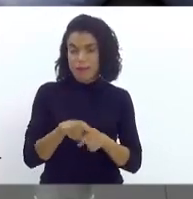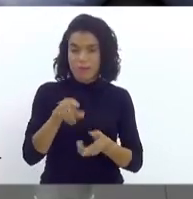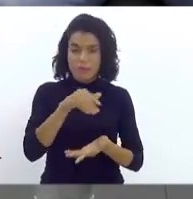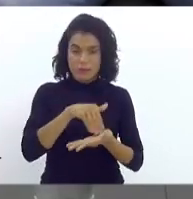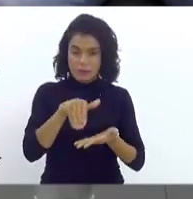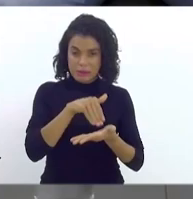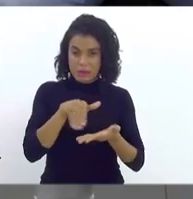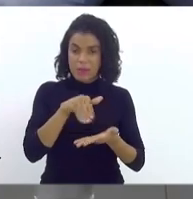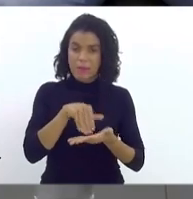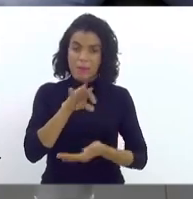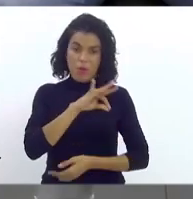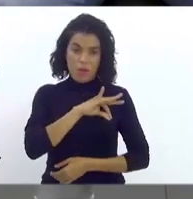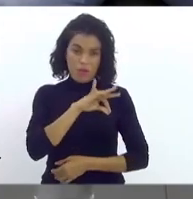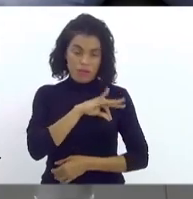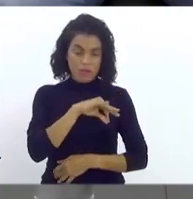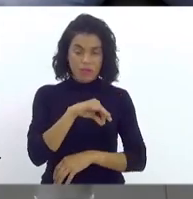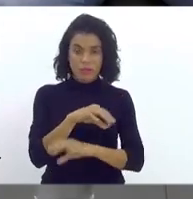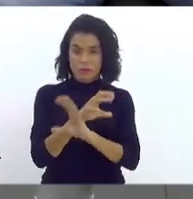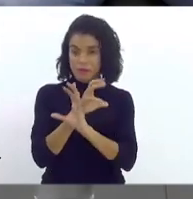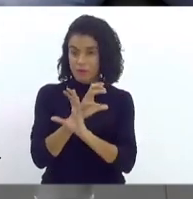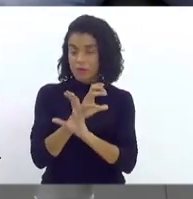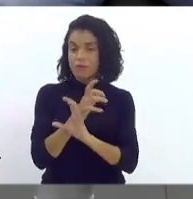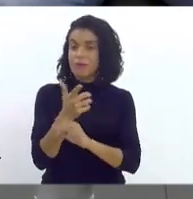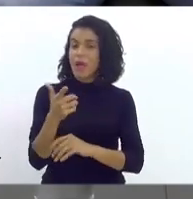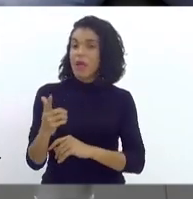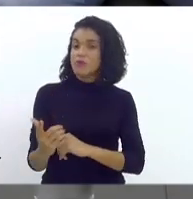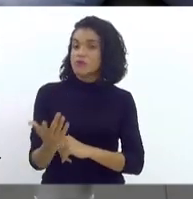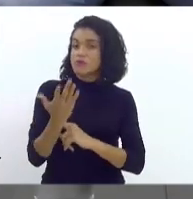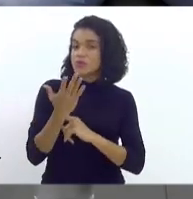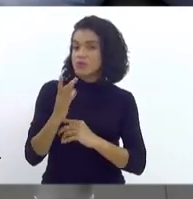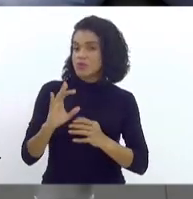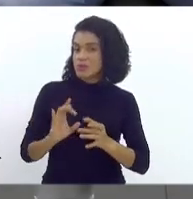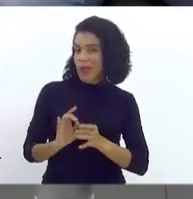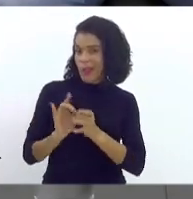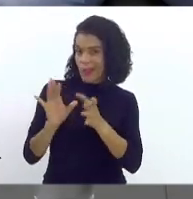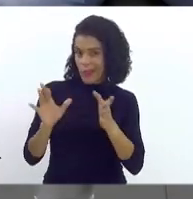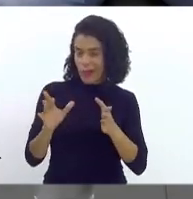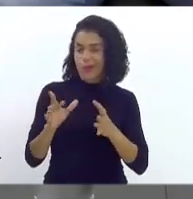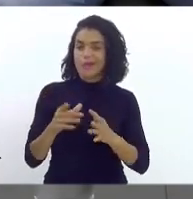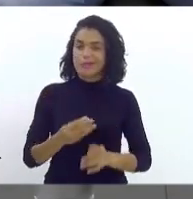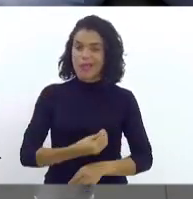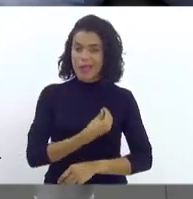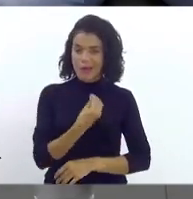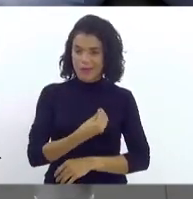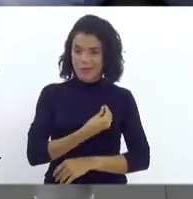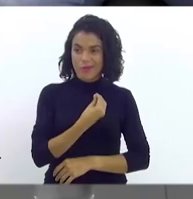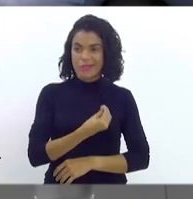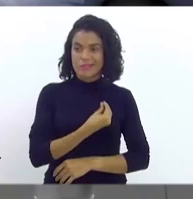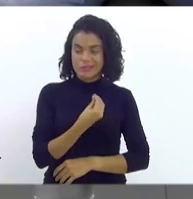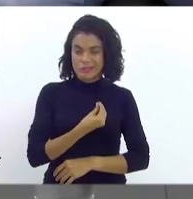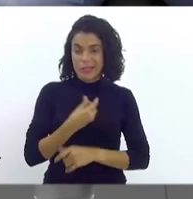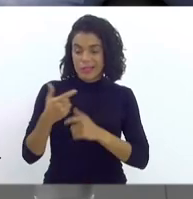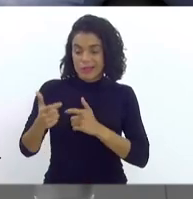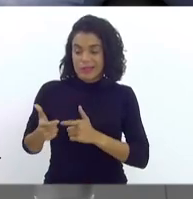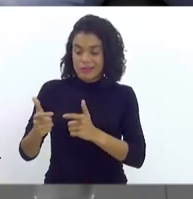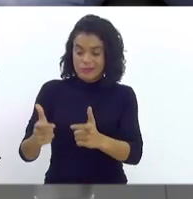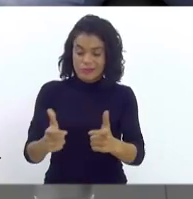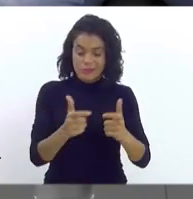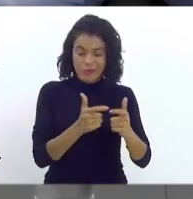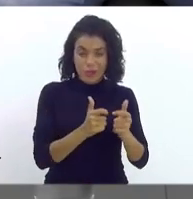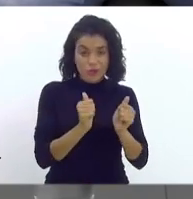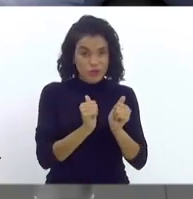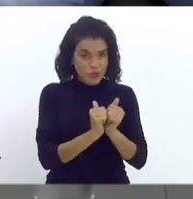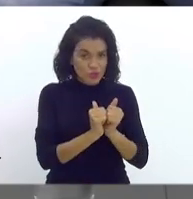Secretaria de Polícia Civil para nos autorizar a comparecer nesses locais junto